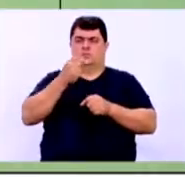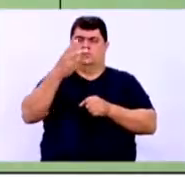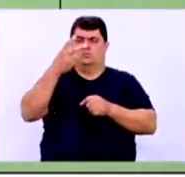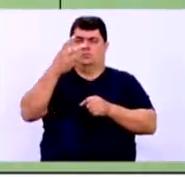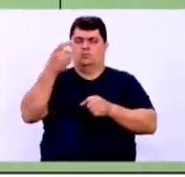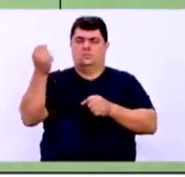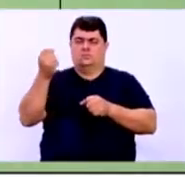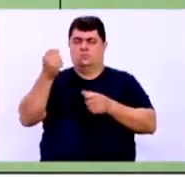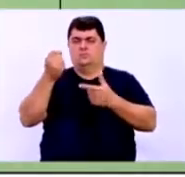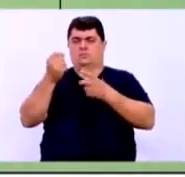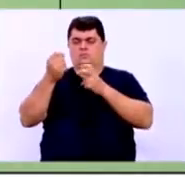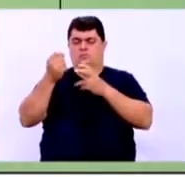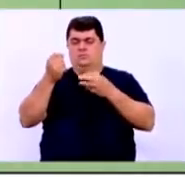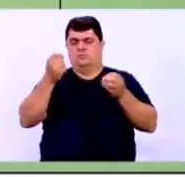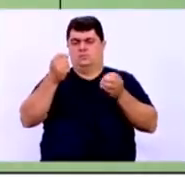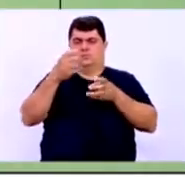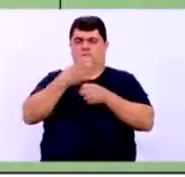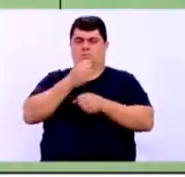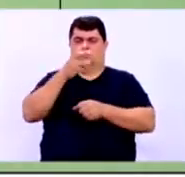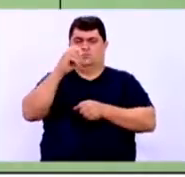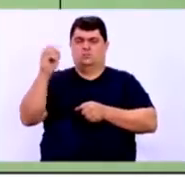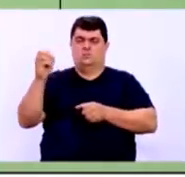mais 300, 500.